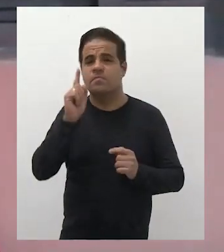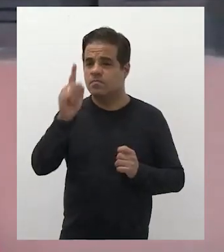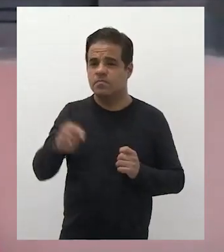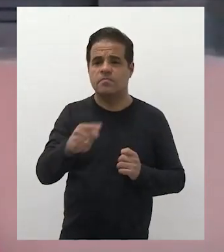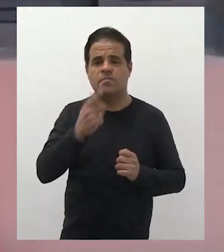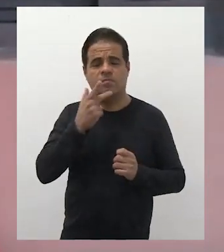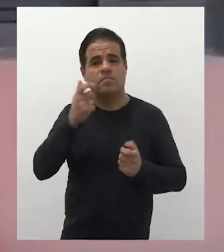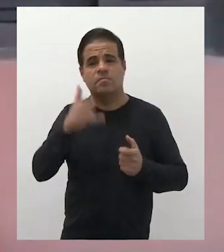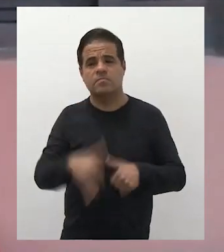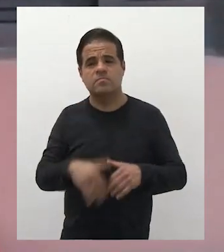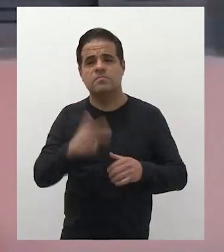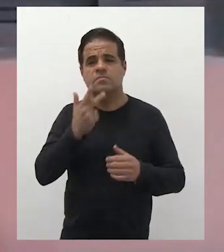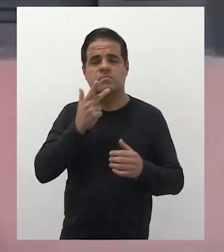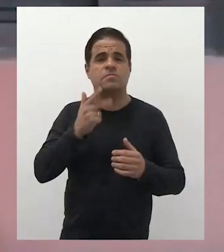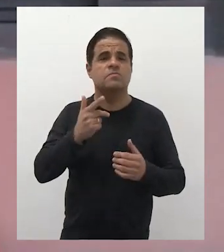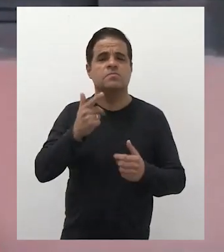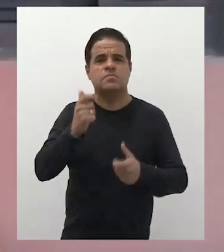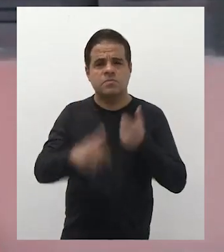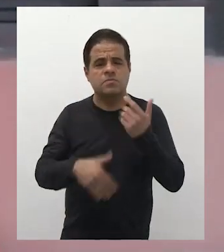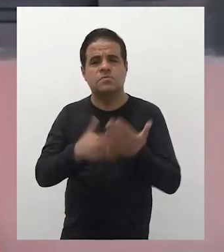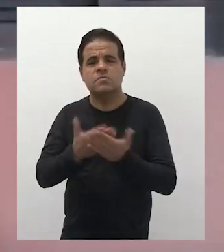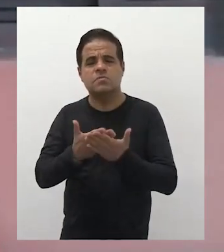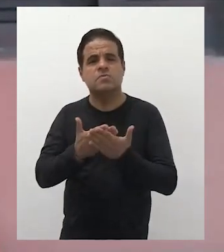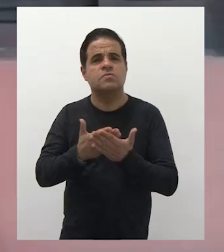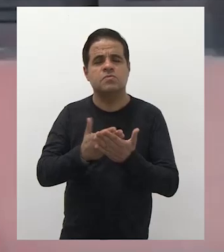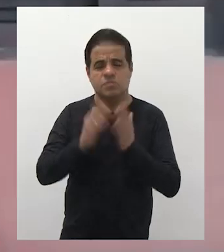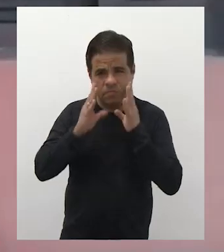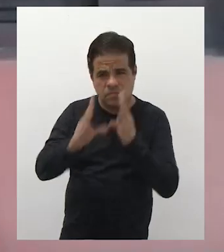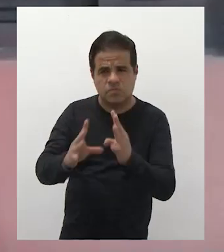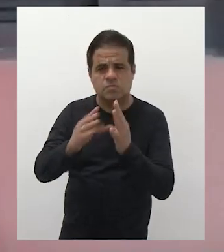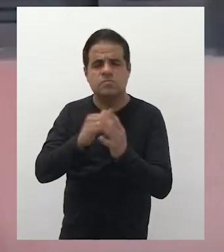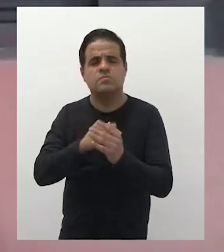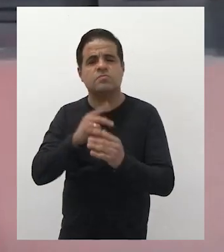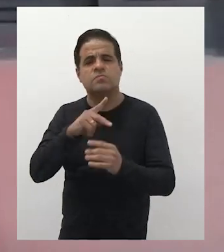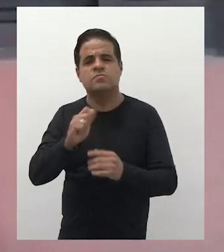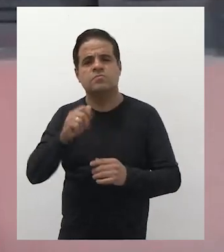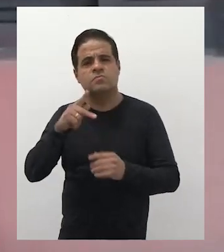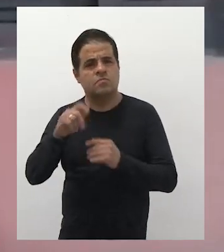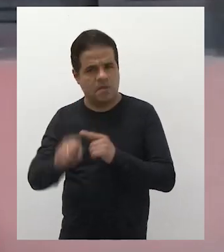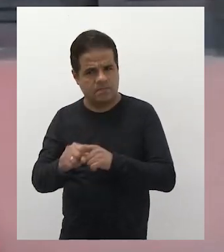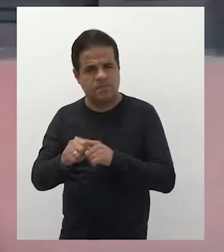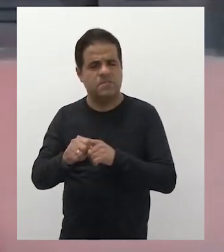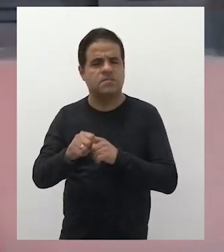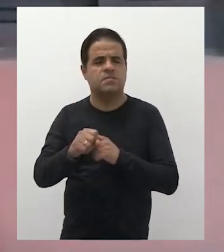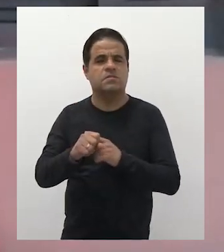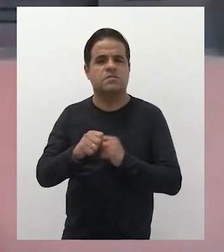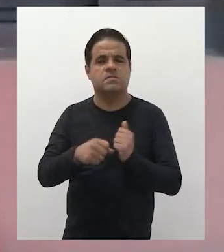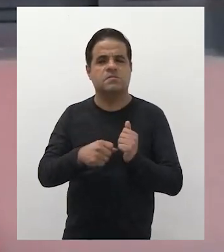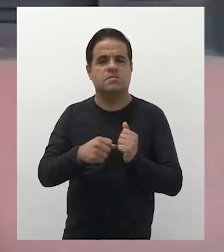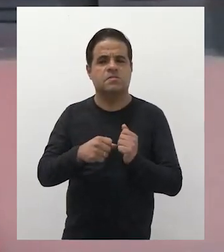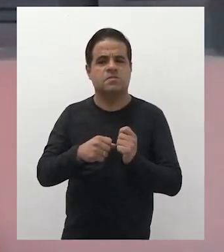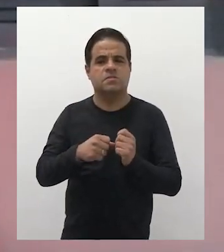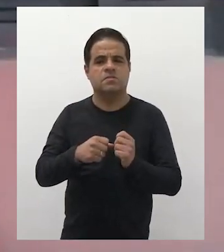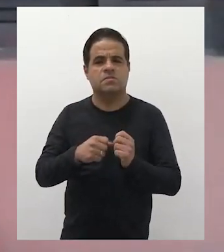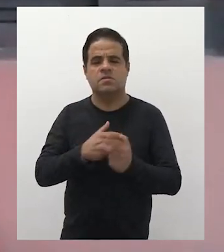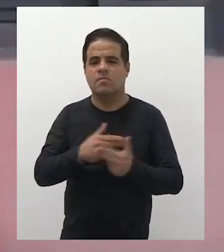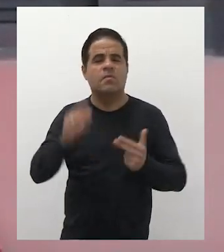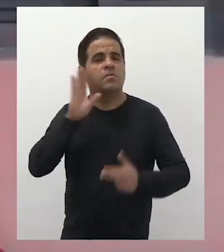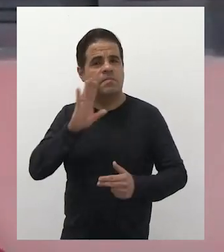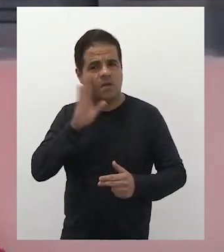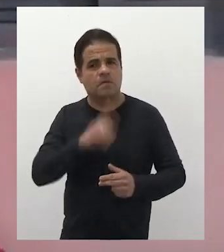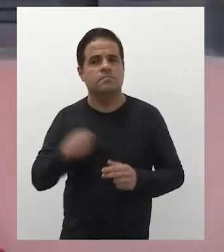se refere aos papas, né, vai citando os papas de maneira positiva, né? Ela acha que isso é uma coisa bacana para